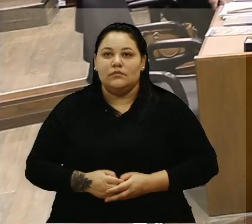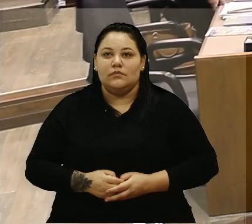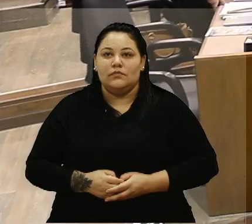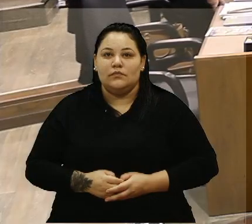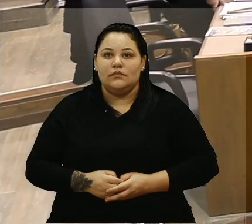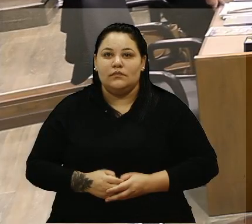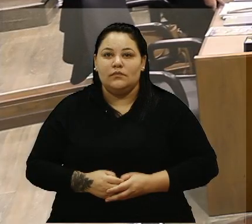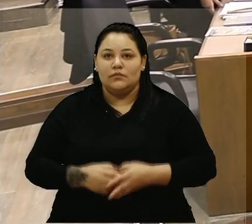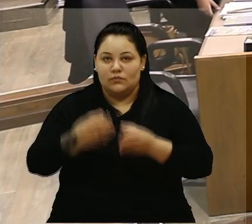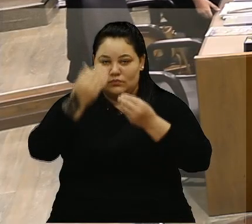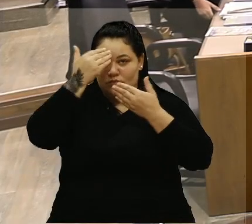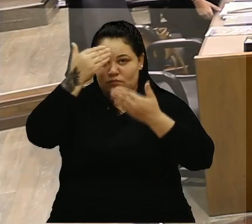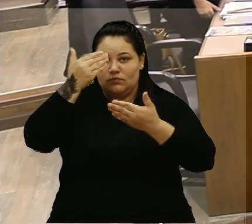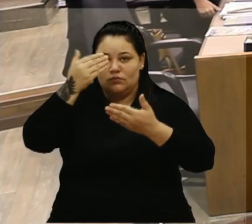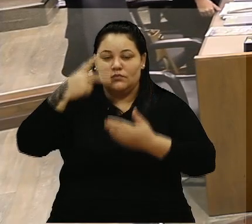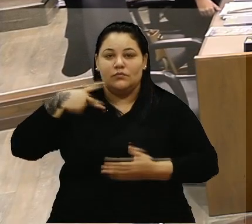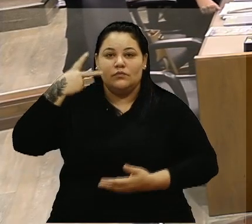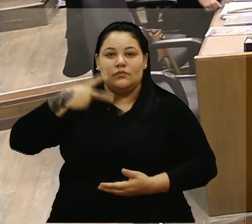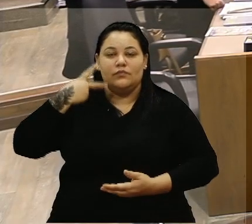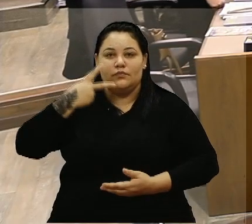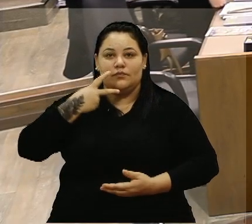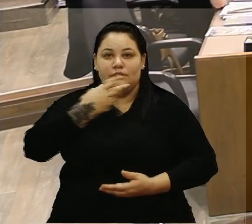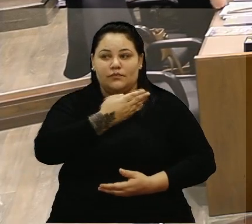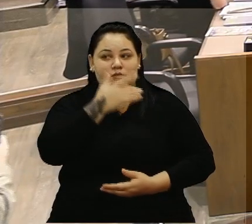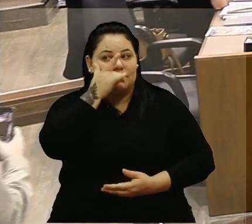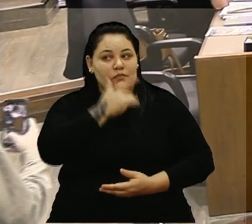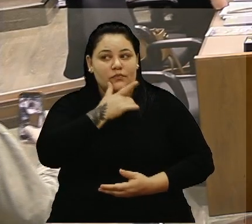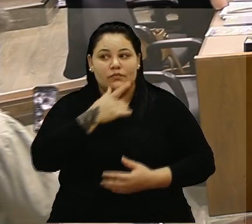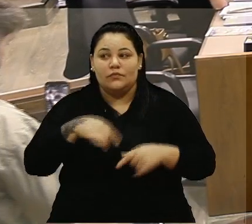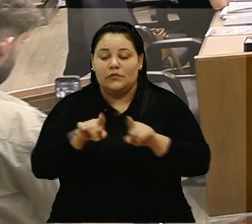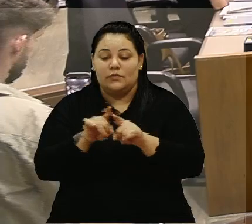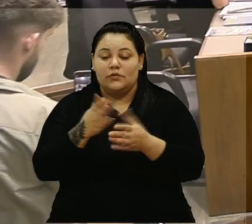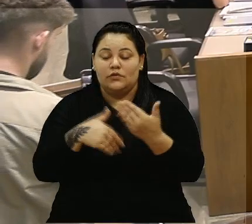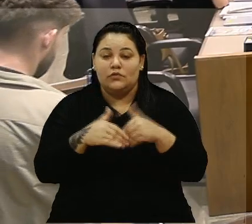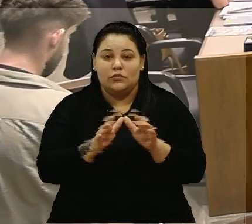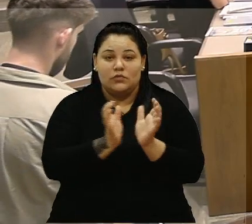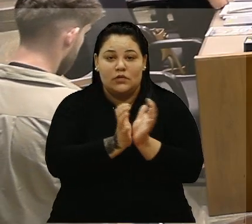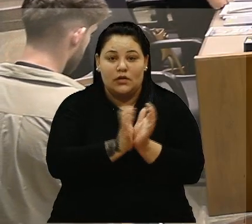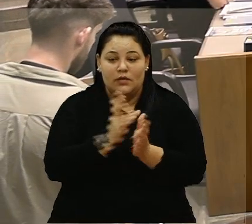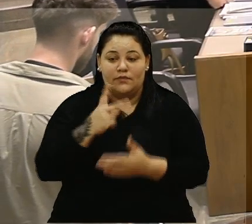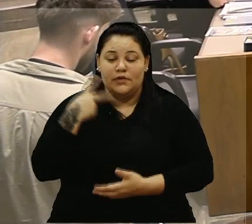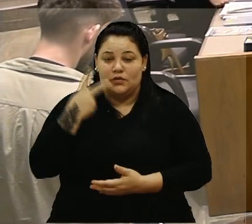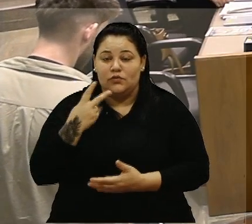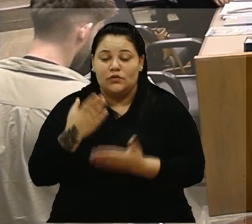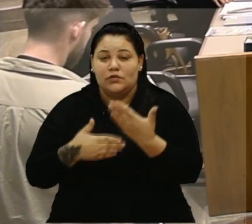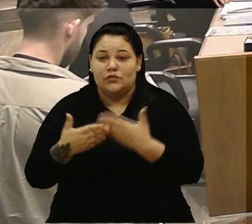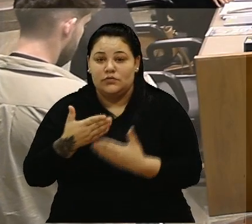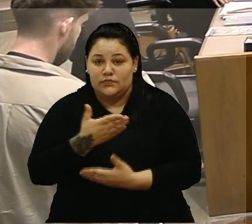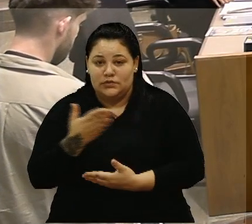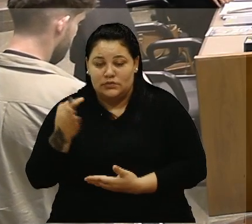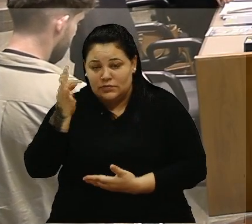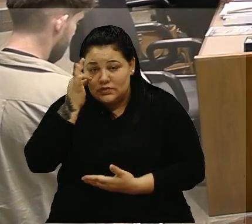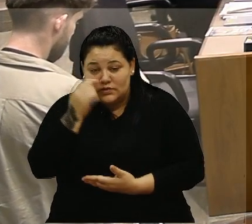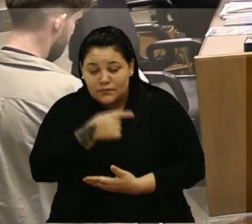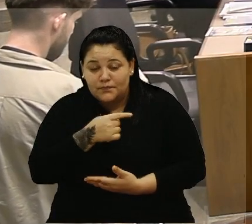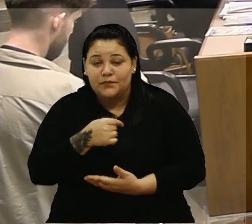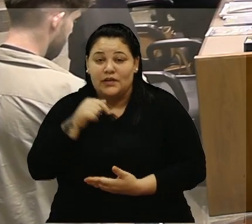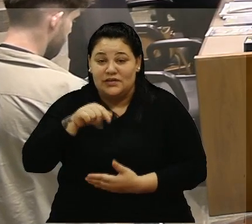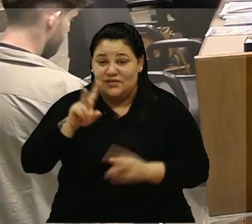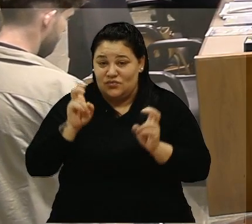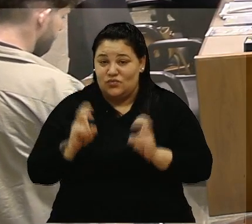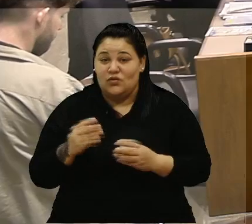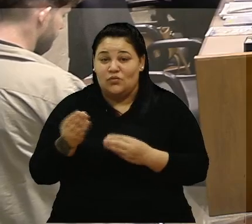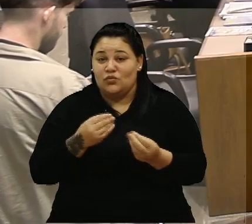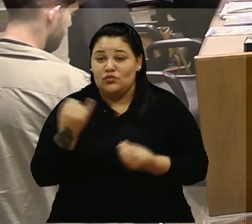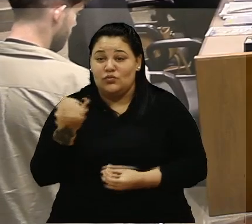Muito obrigado, vereador presidente Lucas, colegas vereadores, colegas vereadoras. Esse tema ele é muito importante, ele já